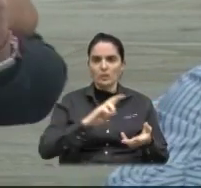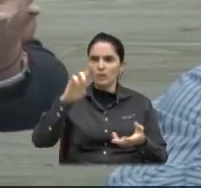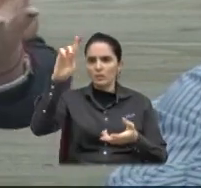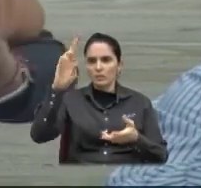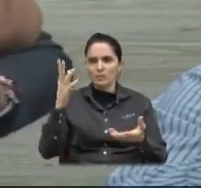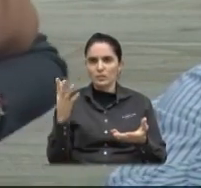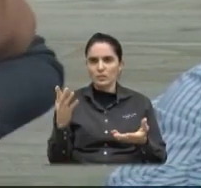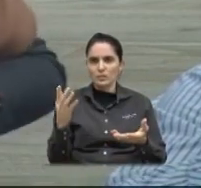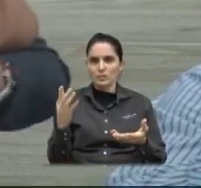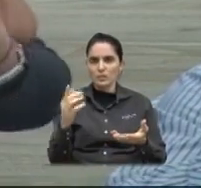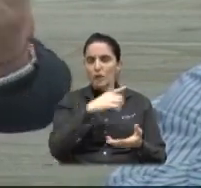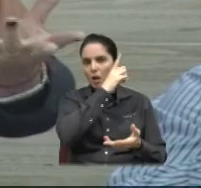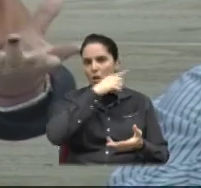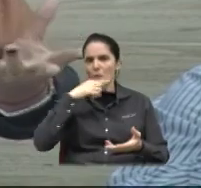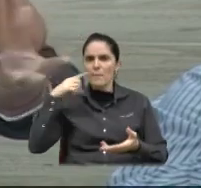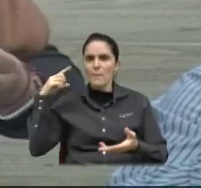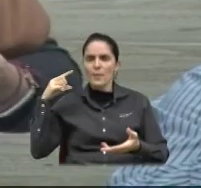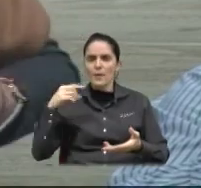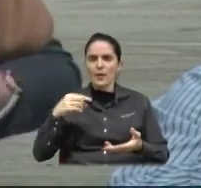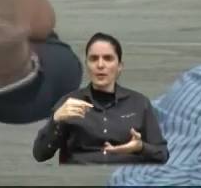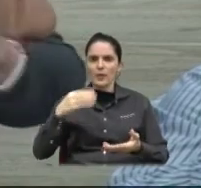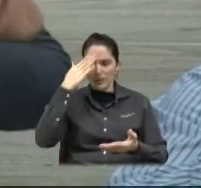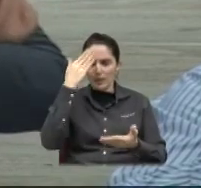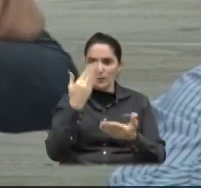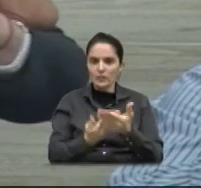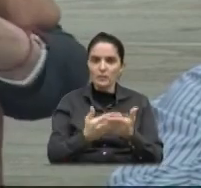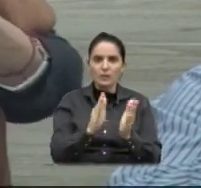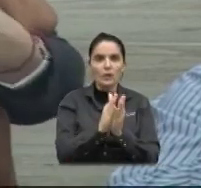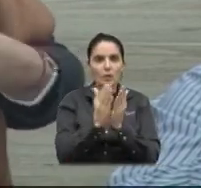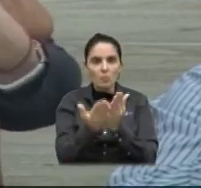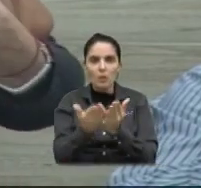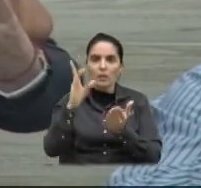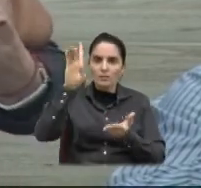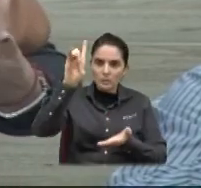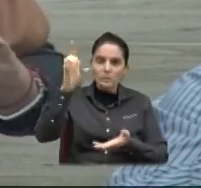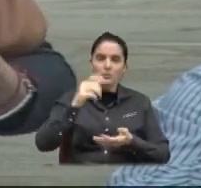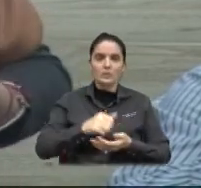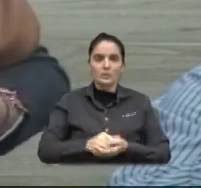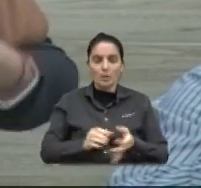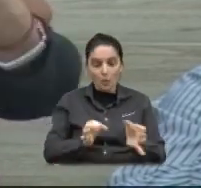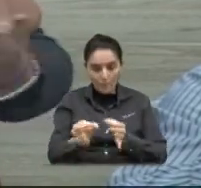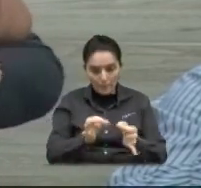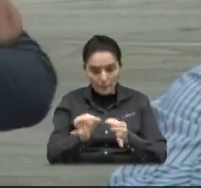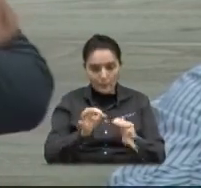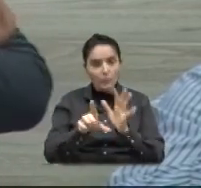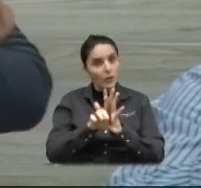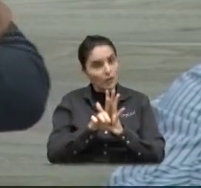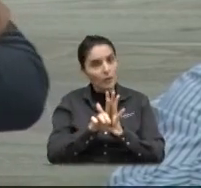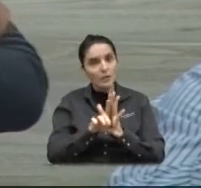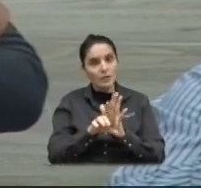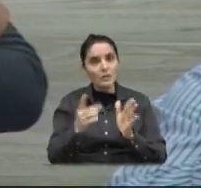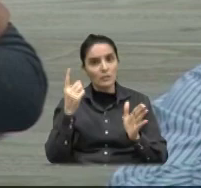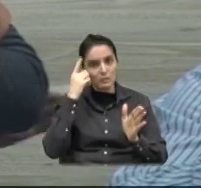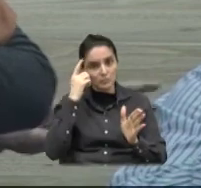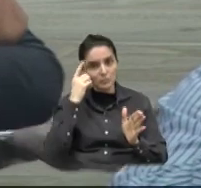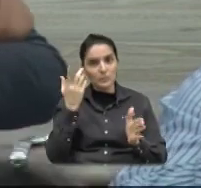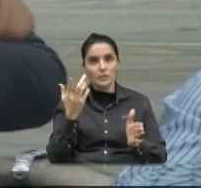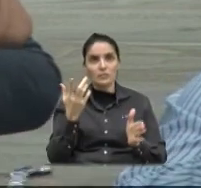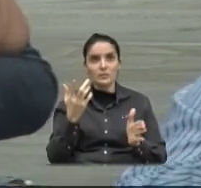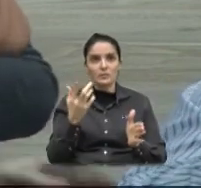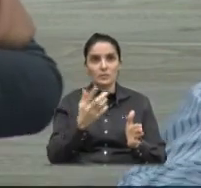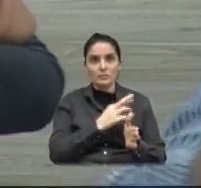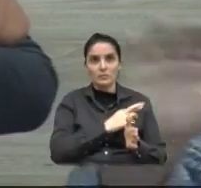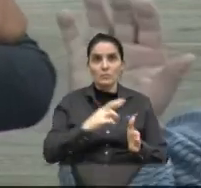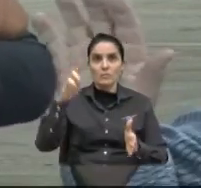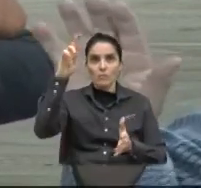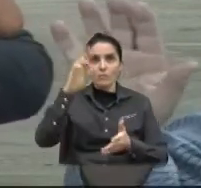vivo na igreja se eu vivo na palavra de deus óbvio que mesmo na hora de elaborar a lei a gente sabe que é difícil então